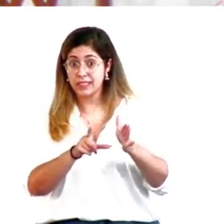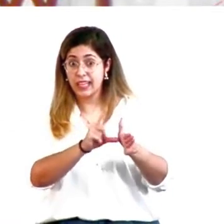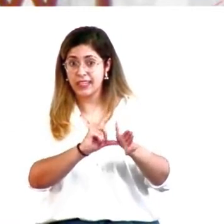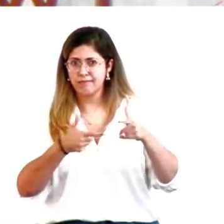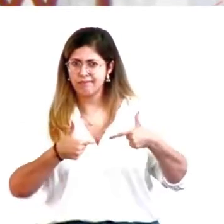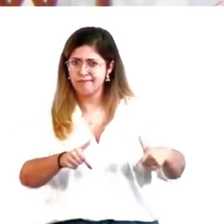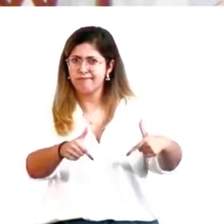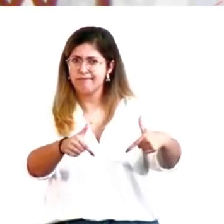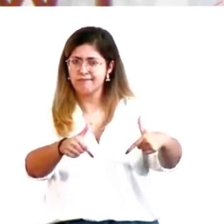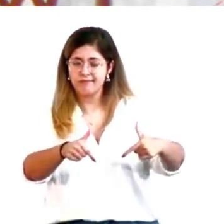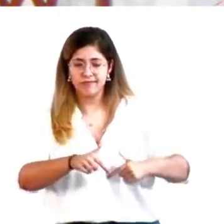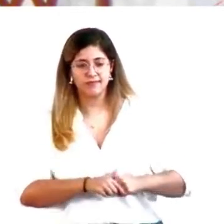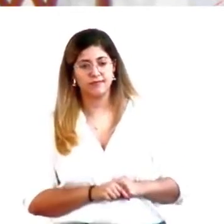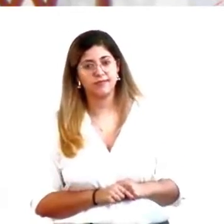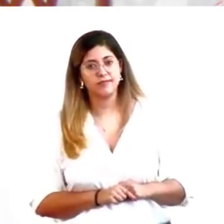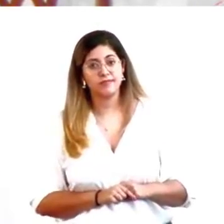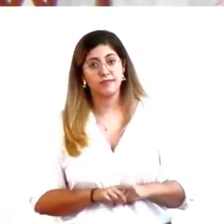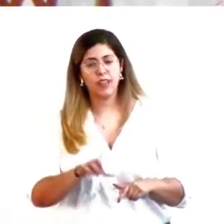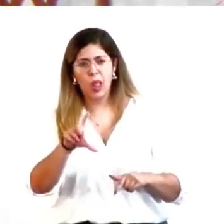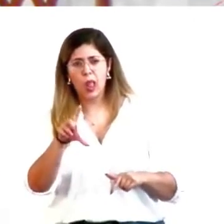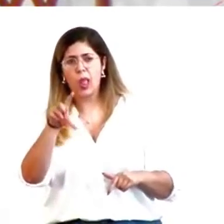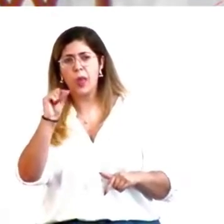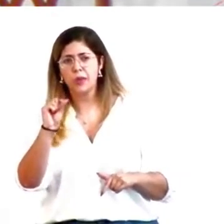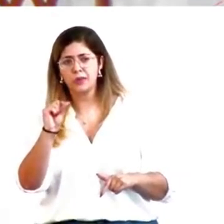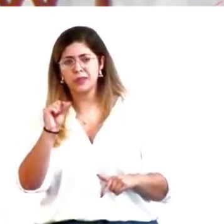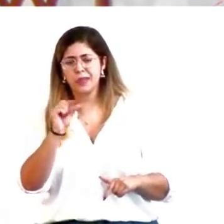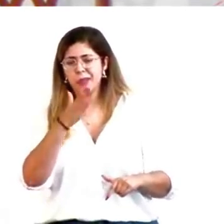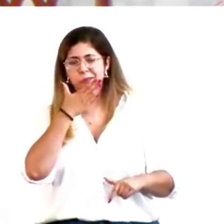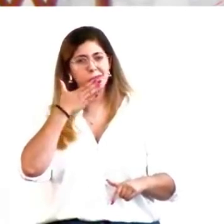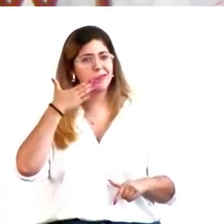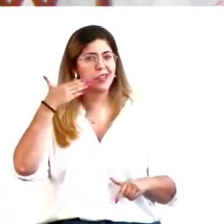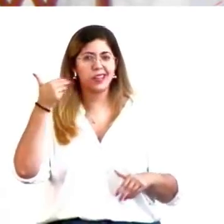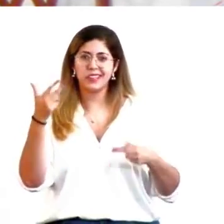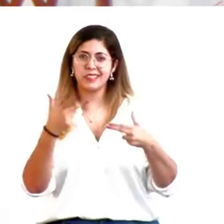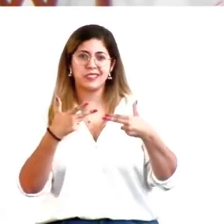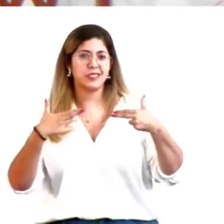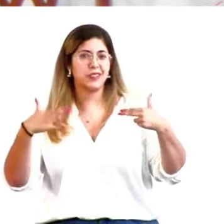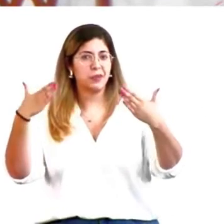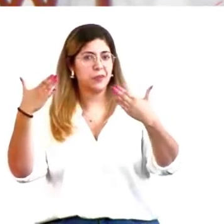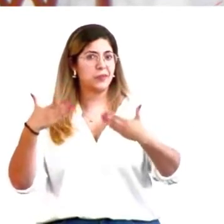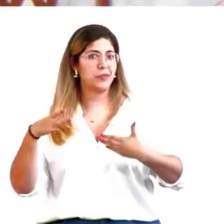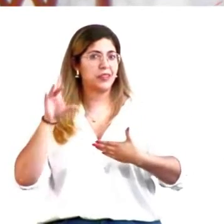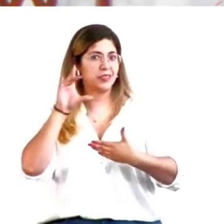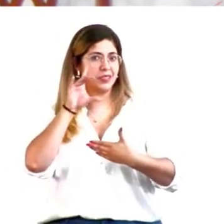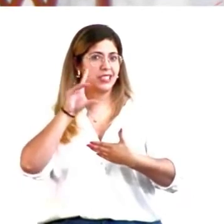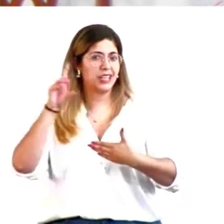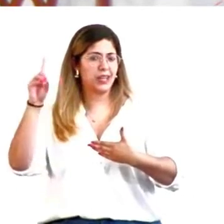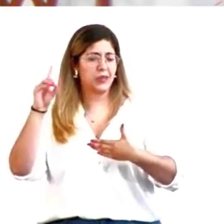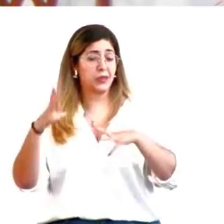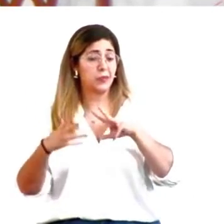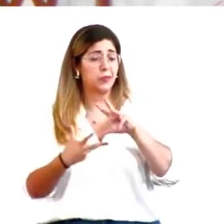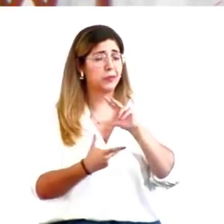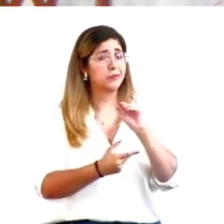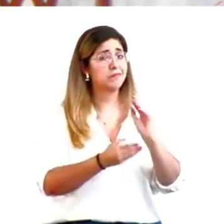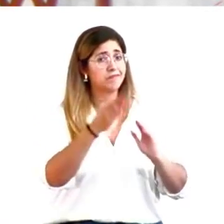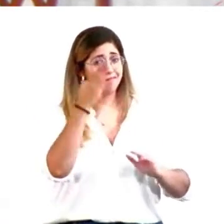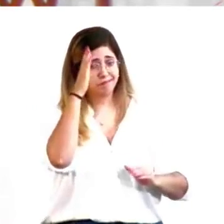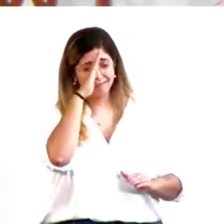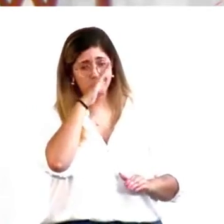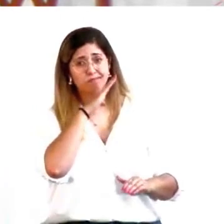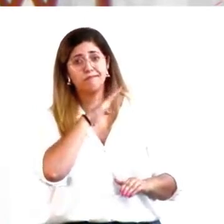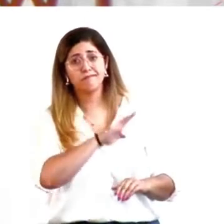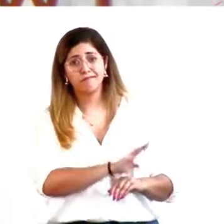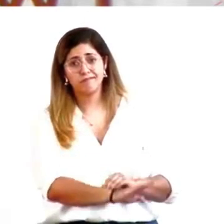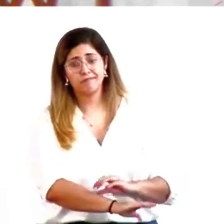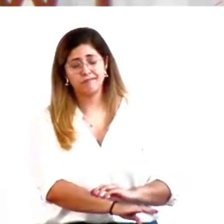lutar e escolher as melhores coisas diante desse mundo mau, como